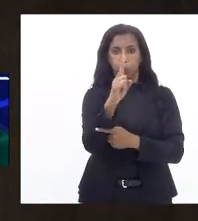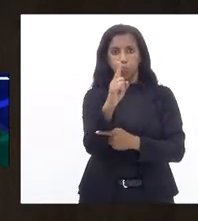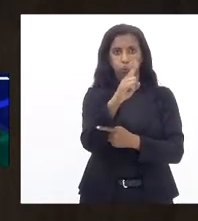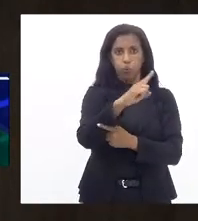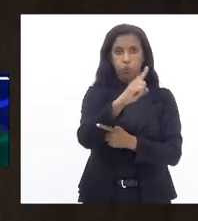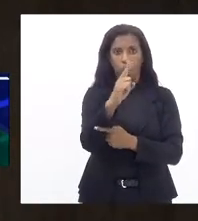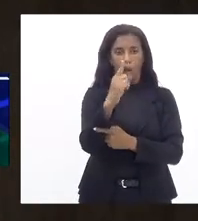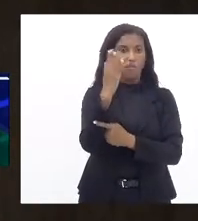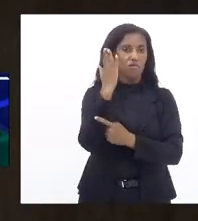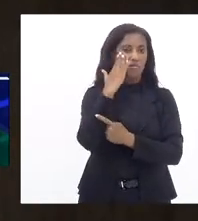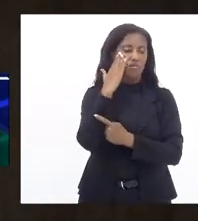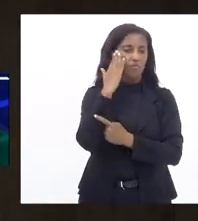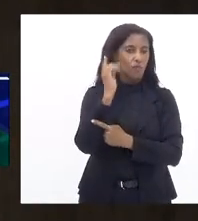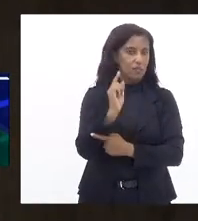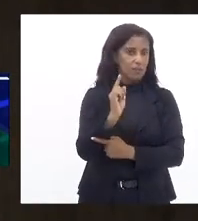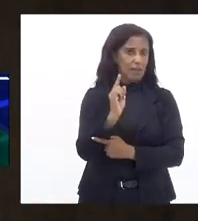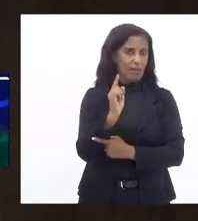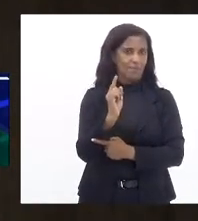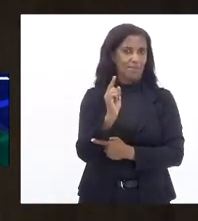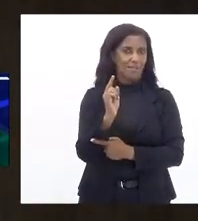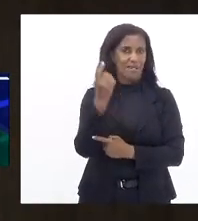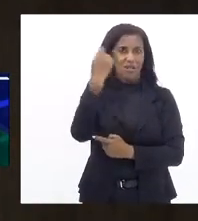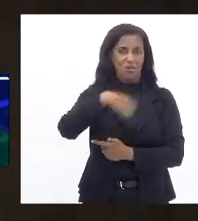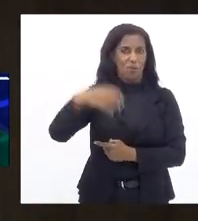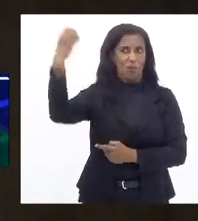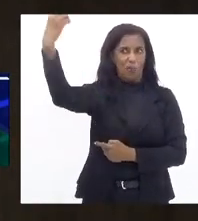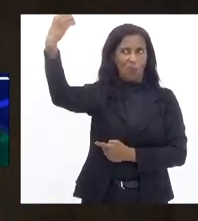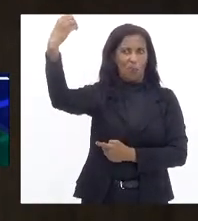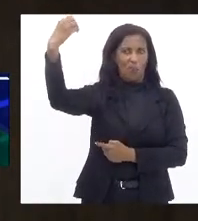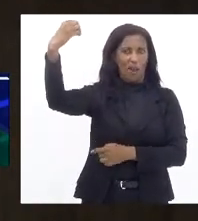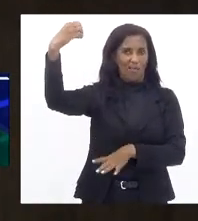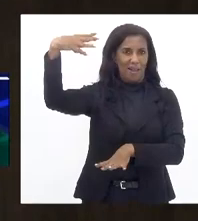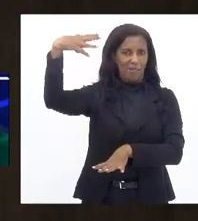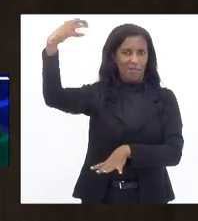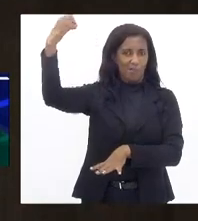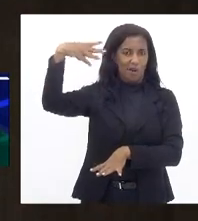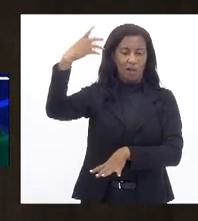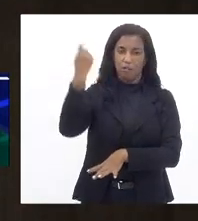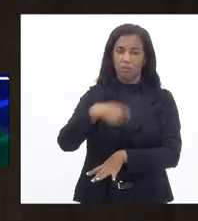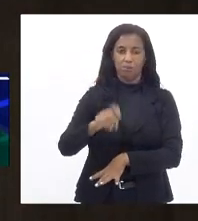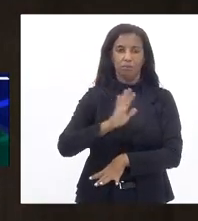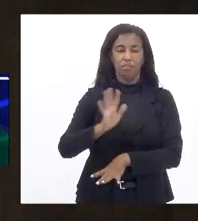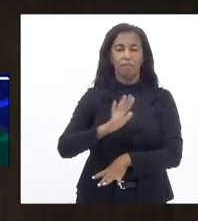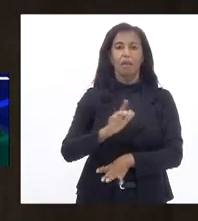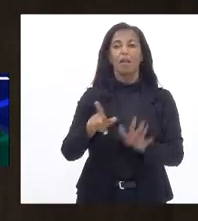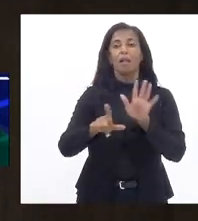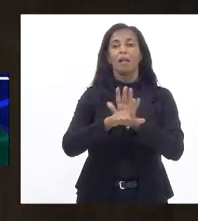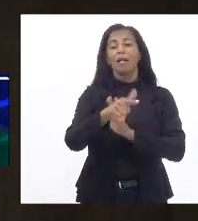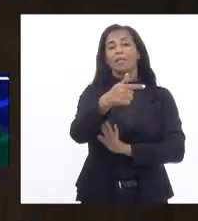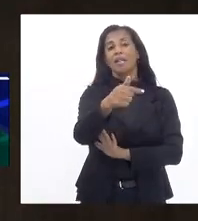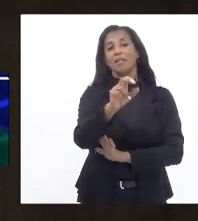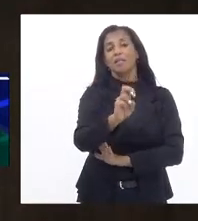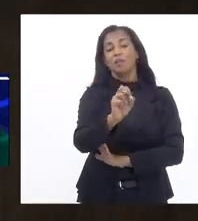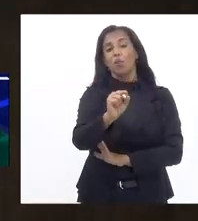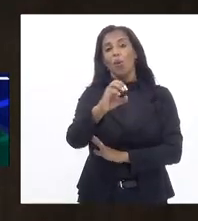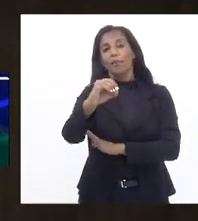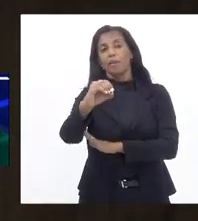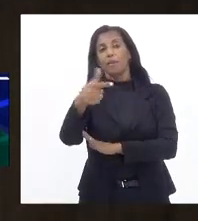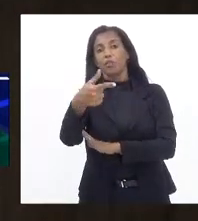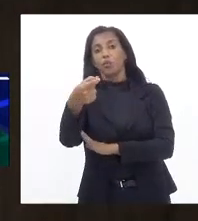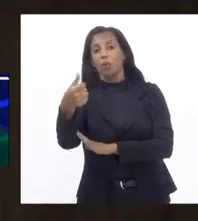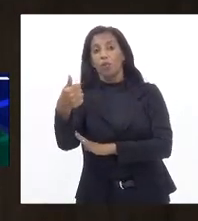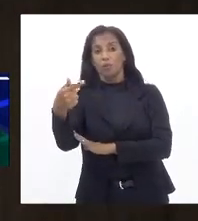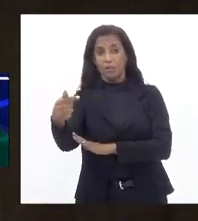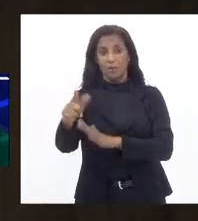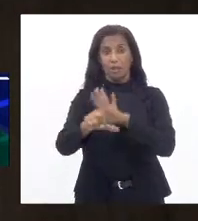Ocorre, a lei nossa é 7580 de 17, que é